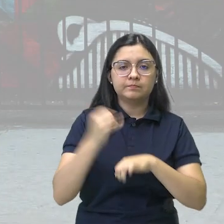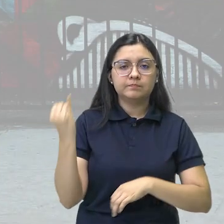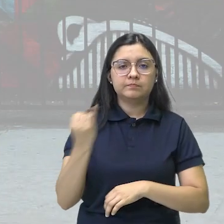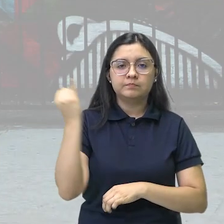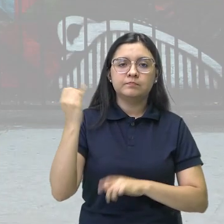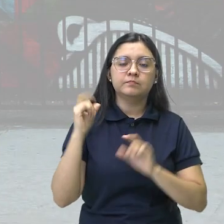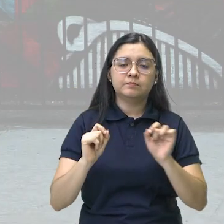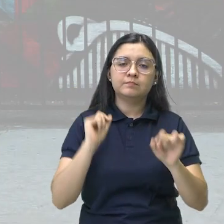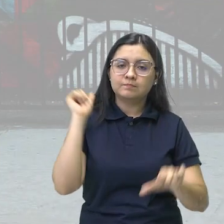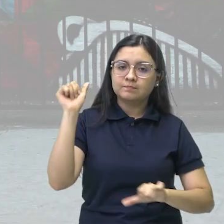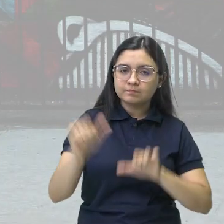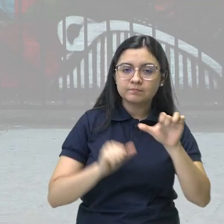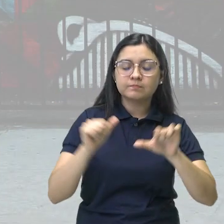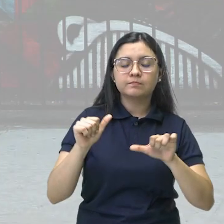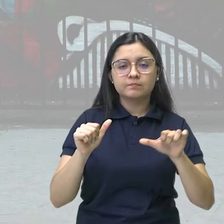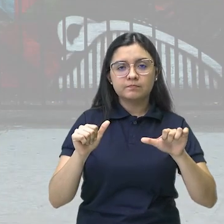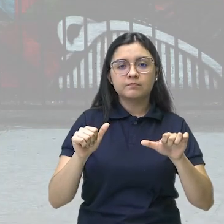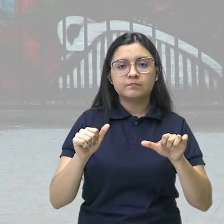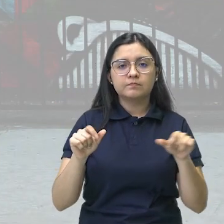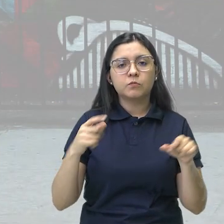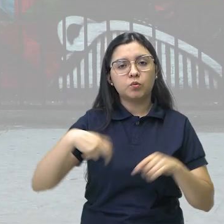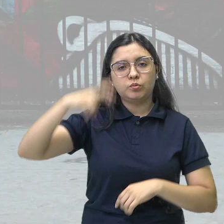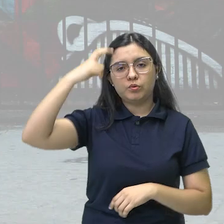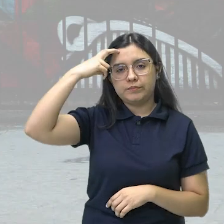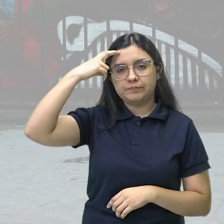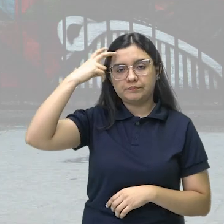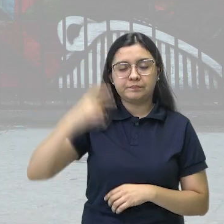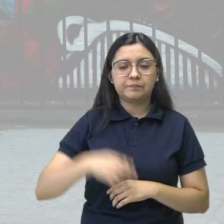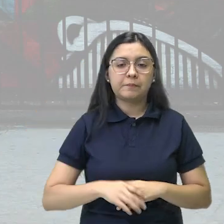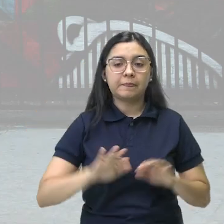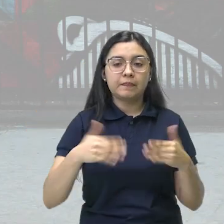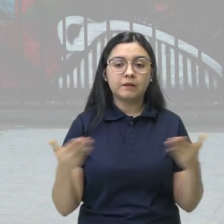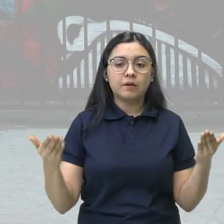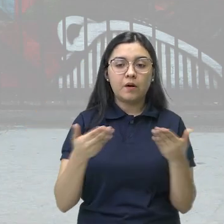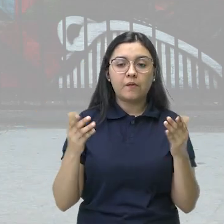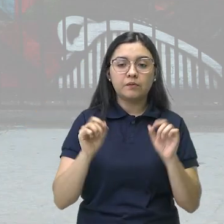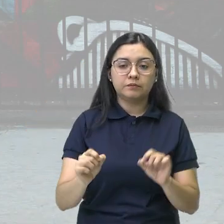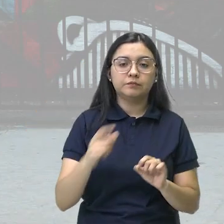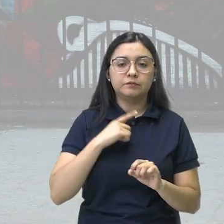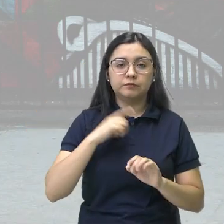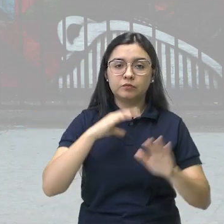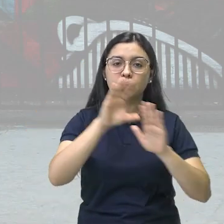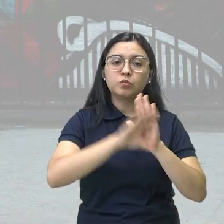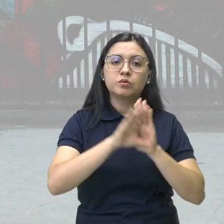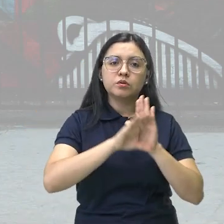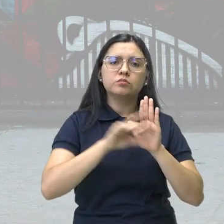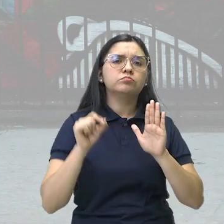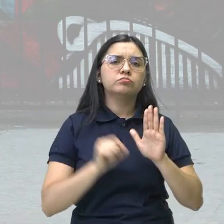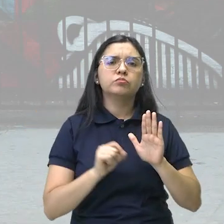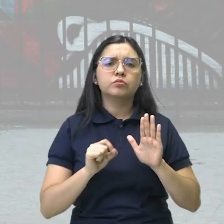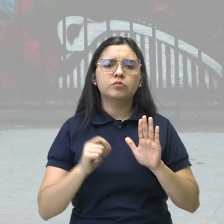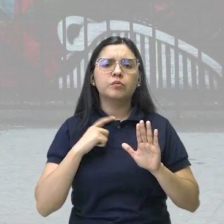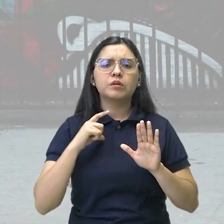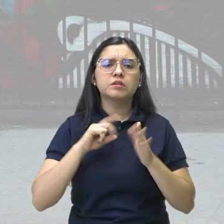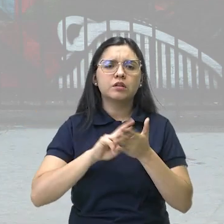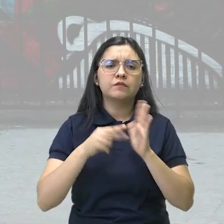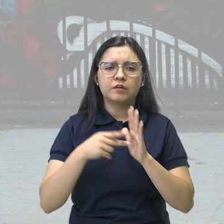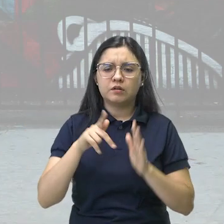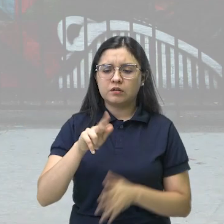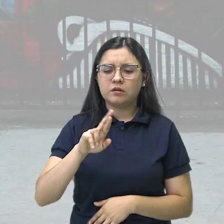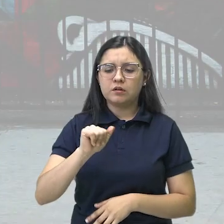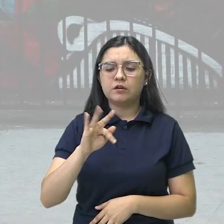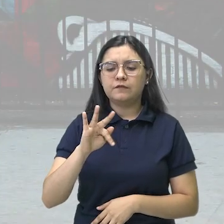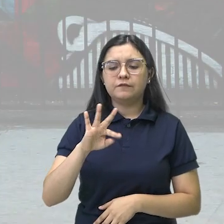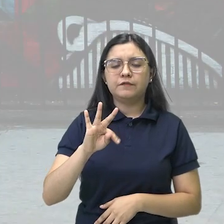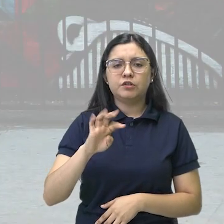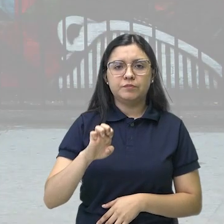potente de transformação cultural. Vamos agora conceituar o que vem ser o